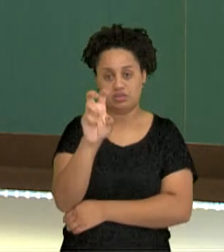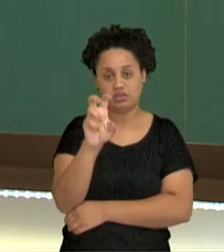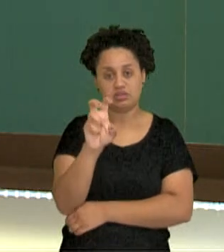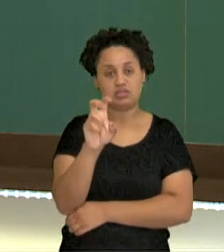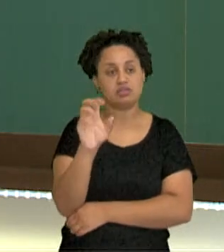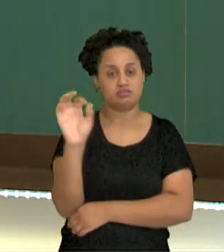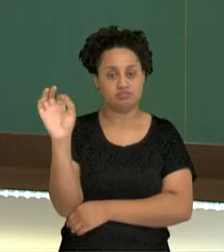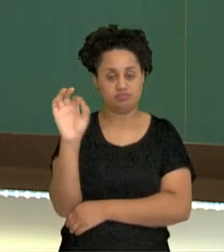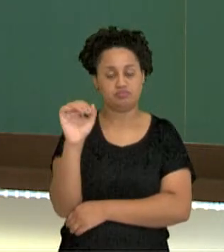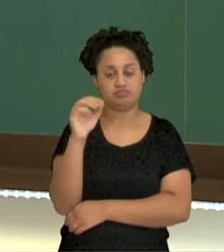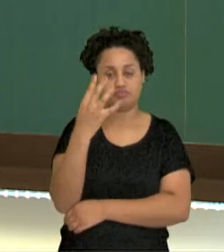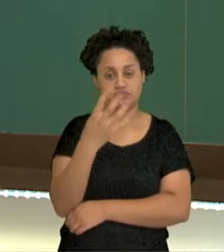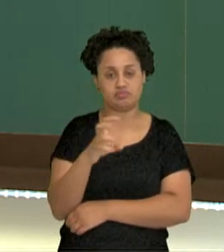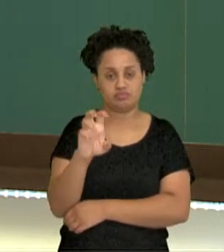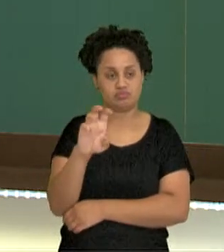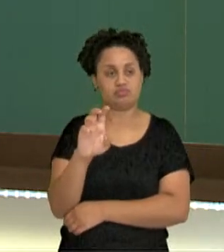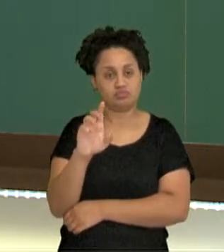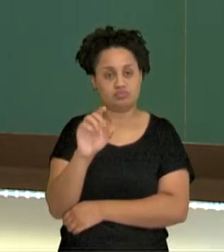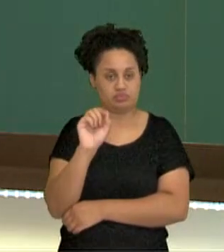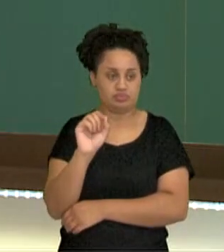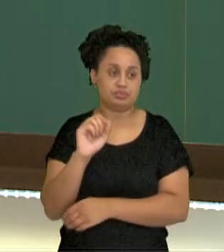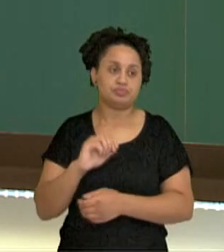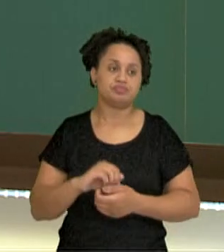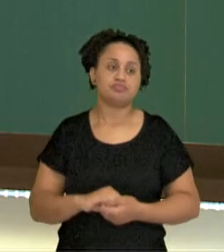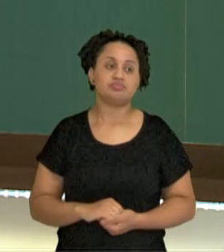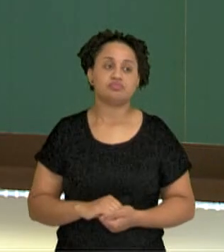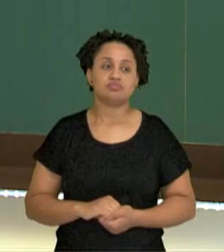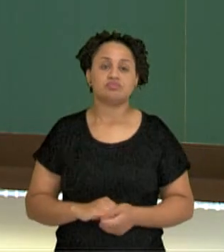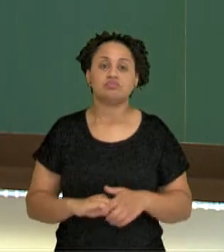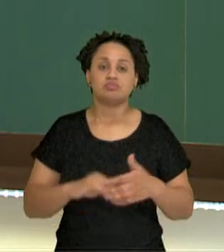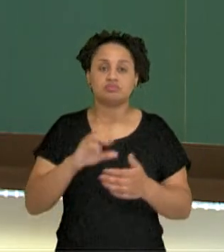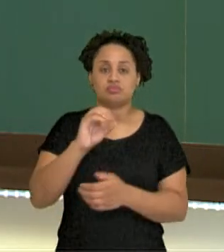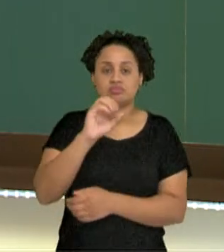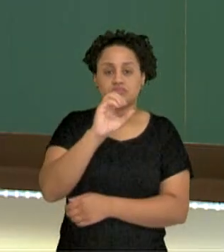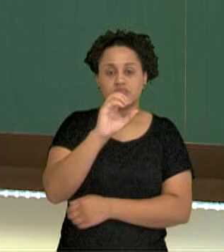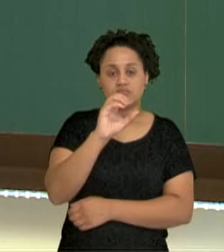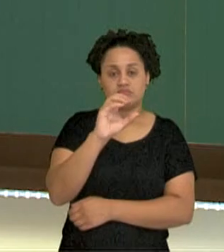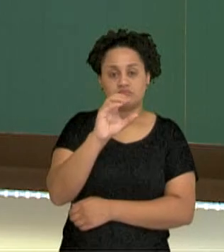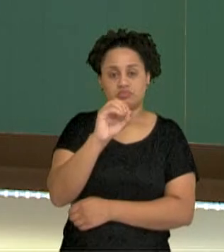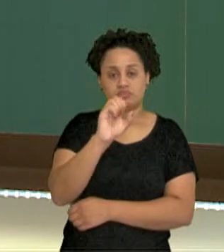aos valores do ângulo de 45 graus. Então, o cosseno de